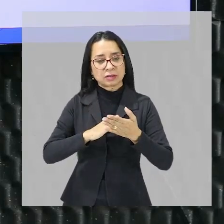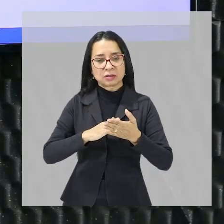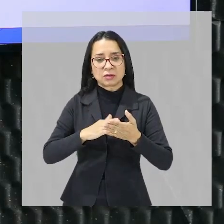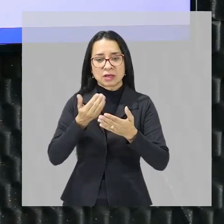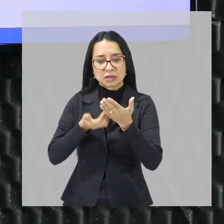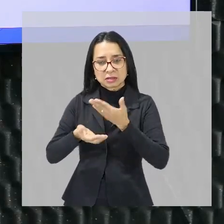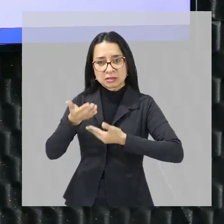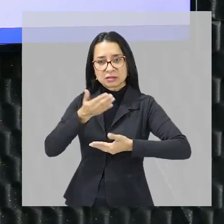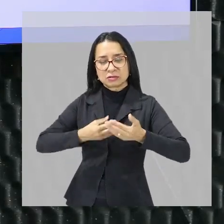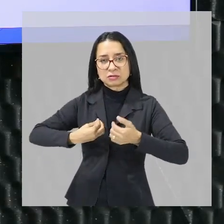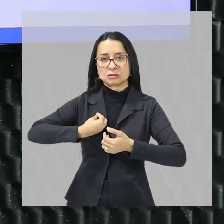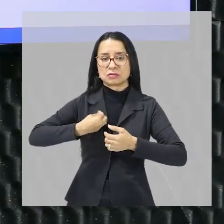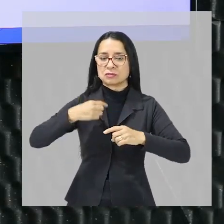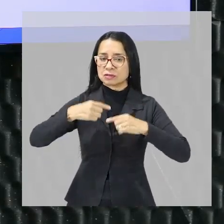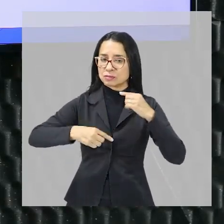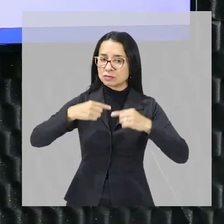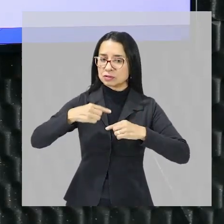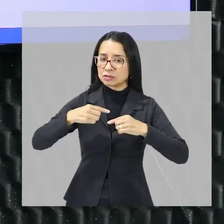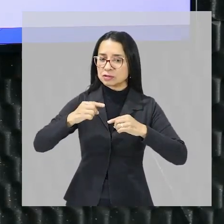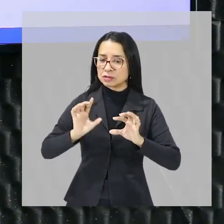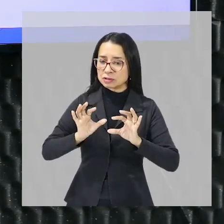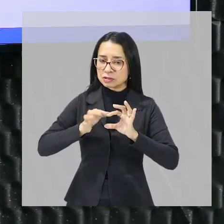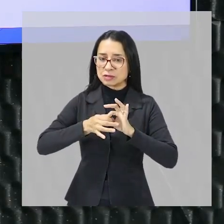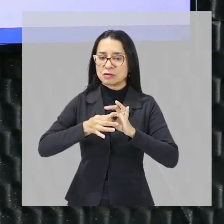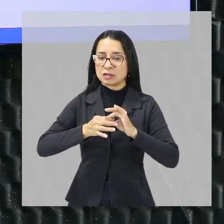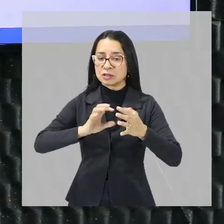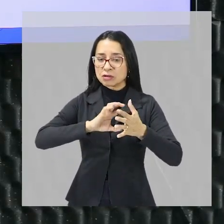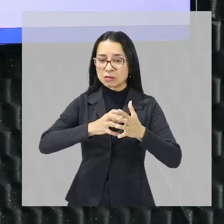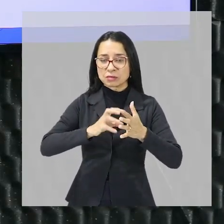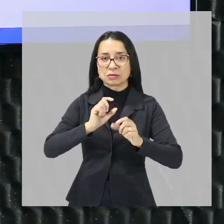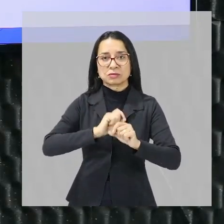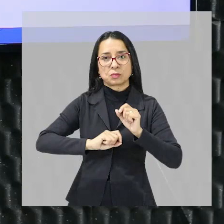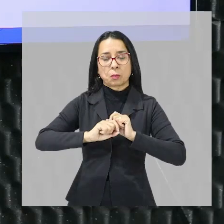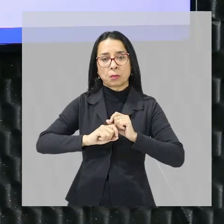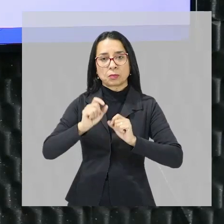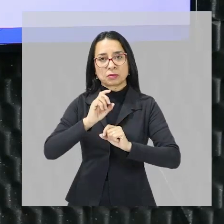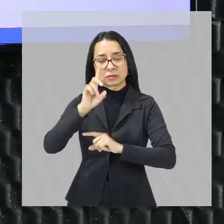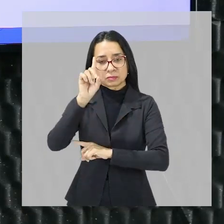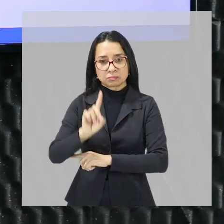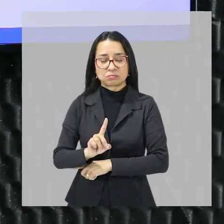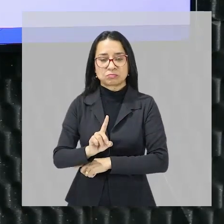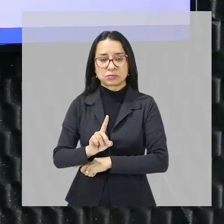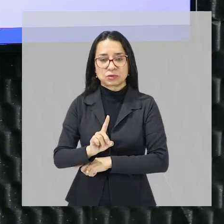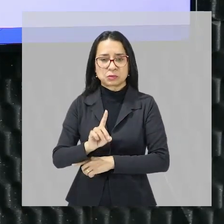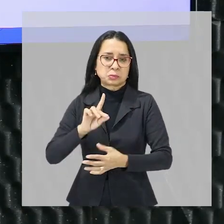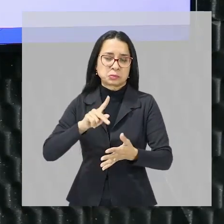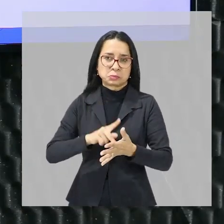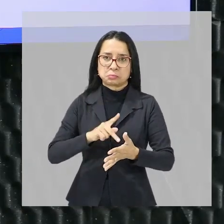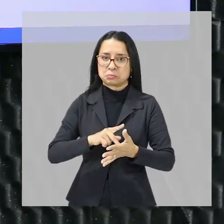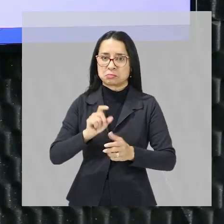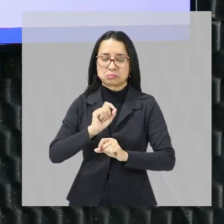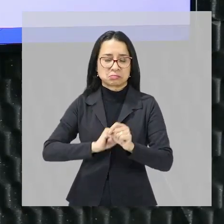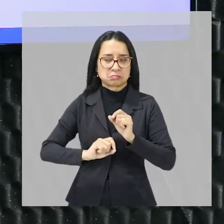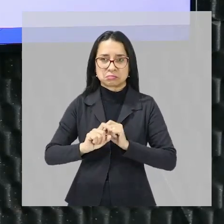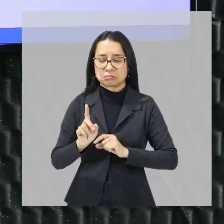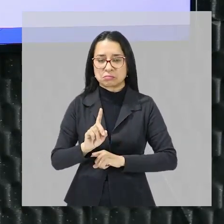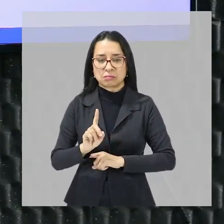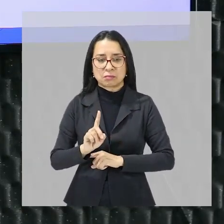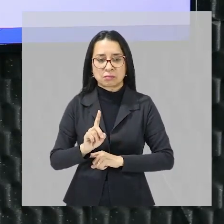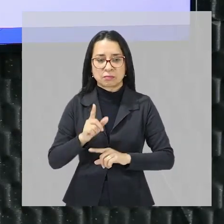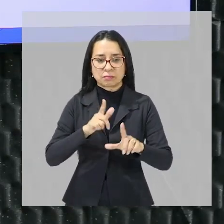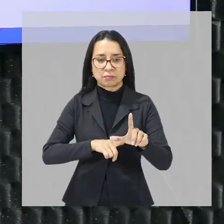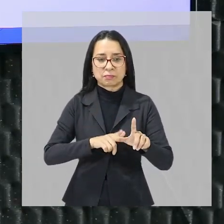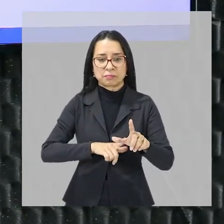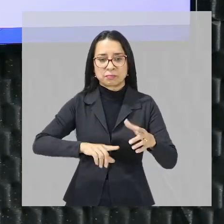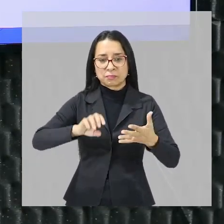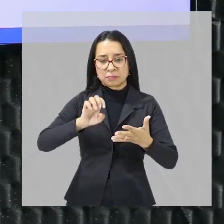a partidos. Mas isso é muito mais uma consequência do direito. Não é o direito em si que foi conquistado.